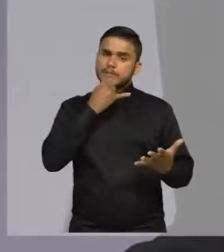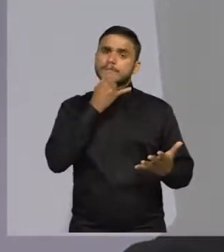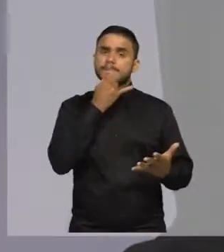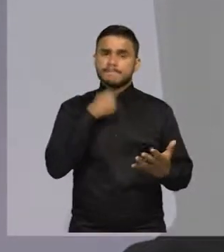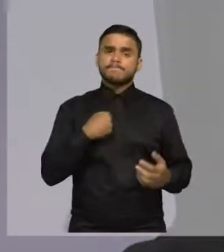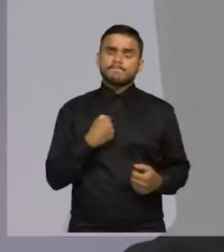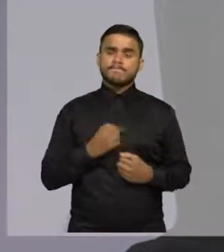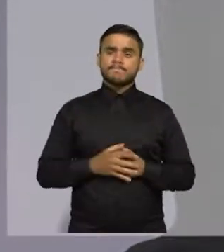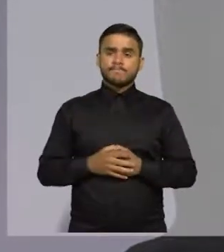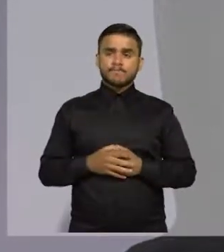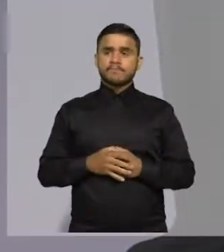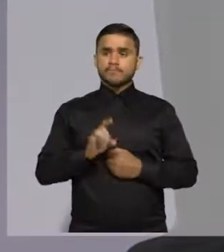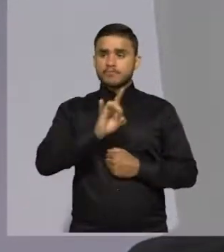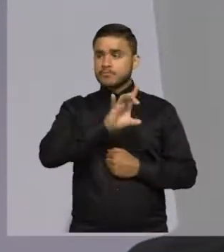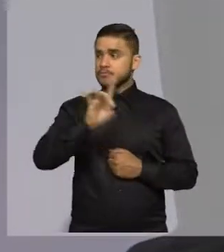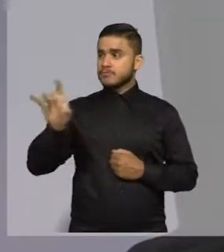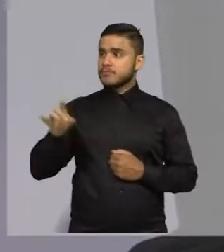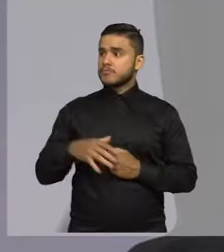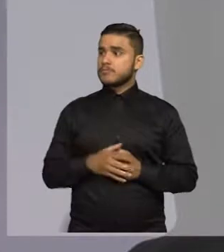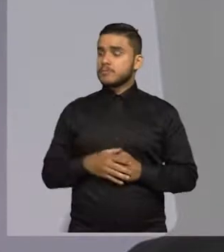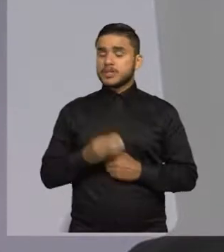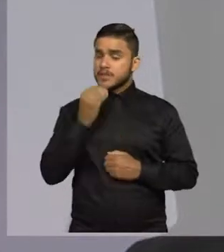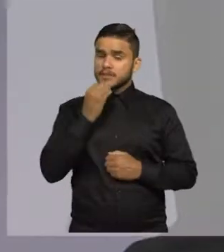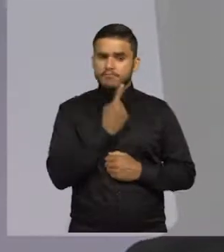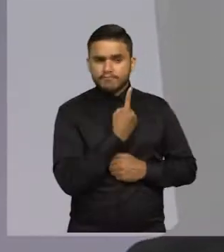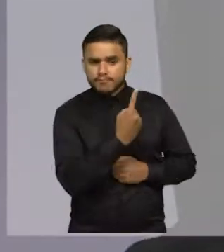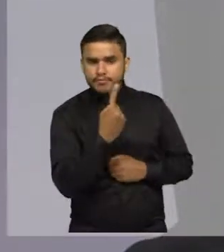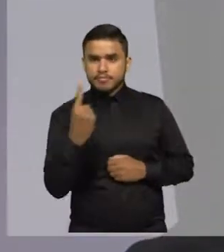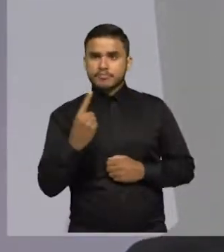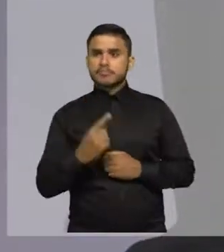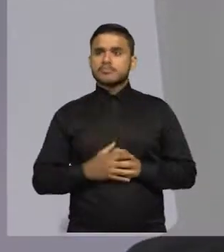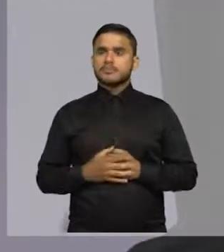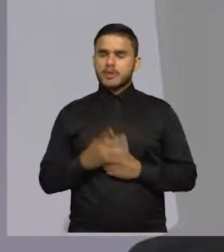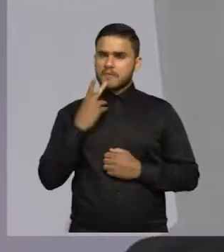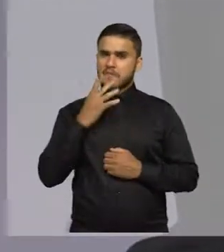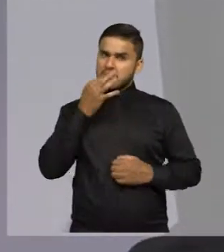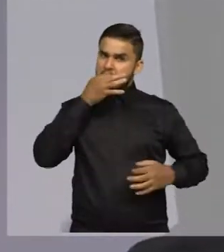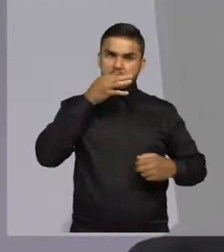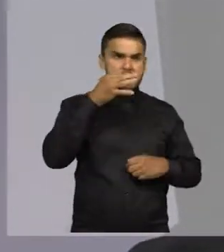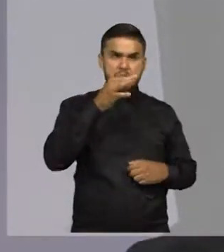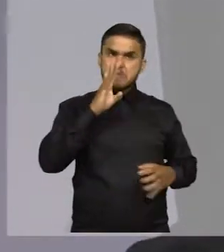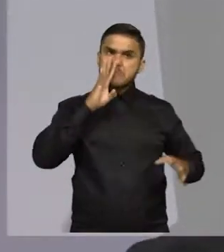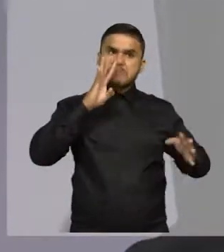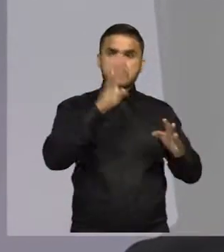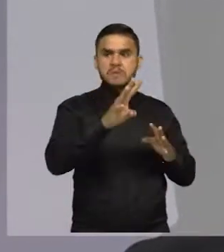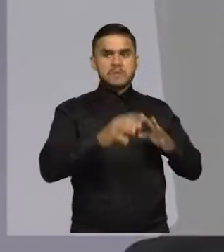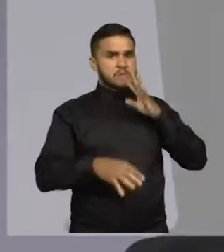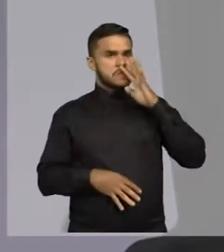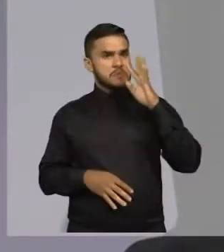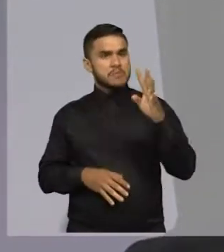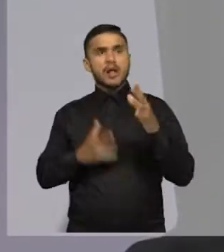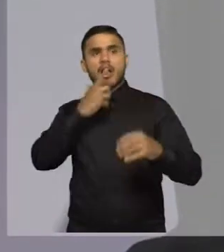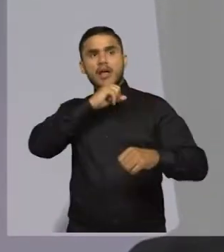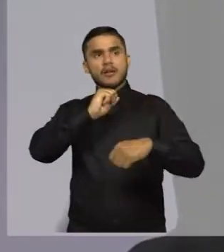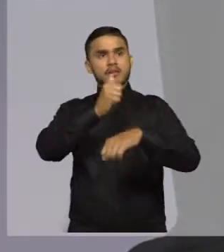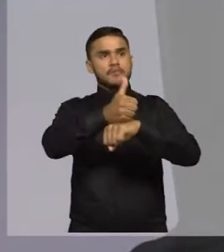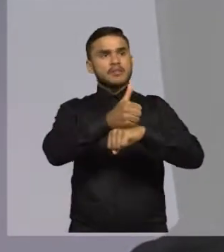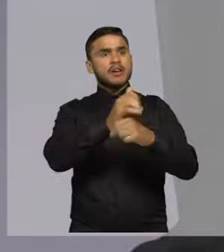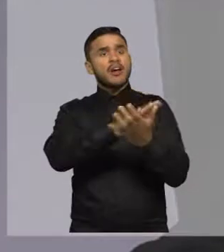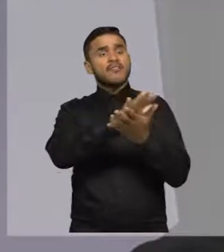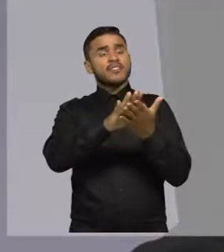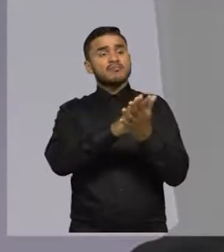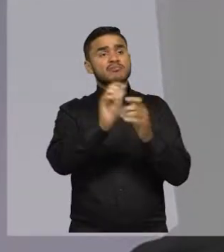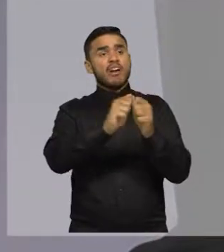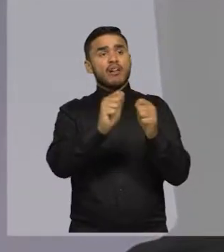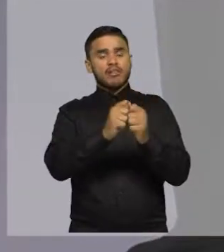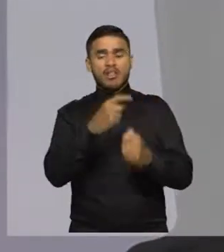Porque eu acho que cada um de nós não faz a sua parte. É muito fácil criticar quem está no poder e não resolve